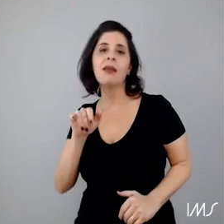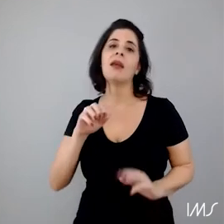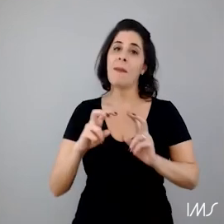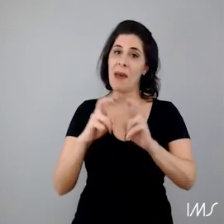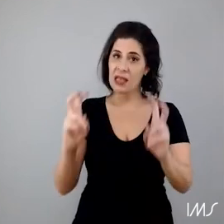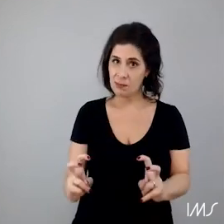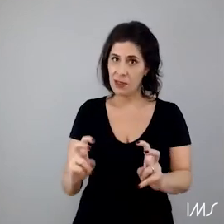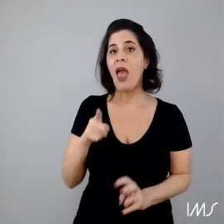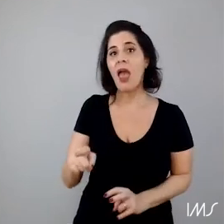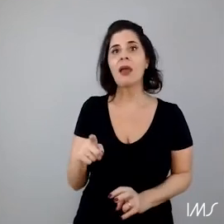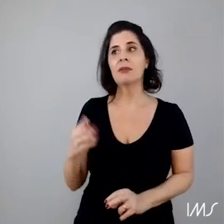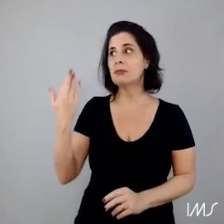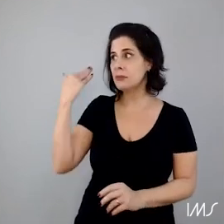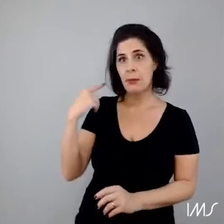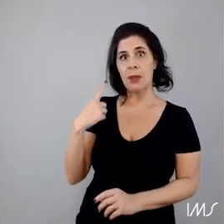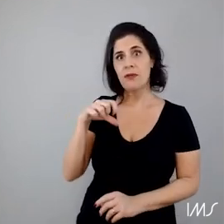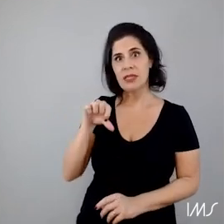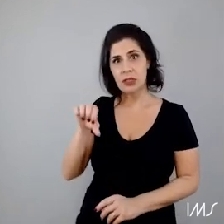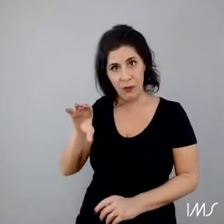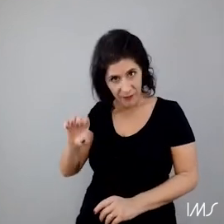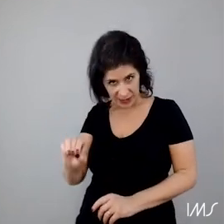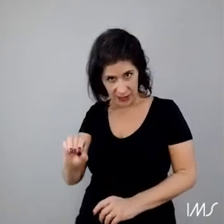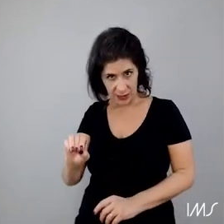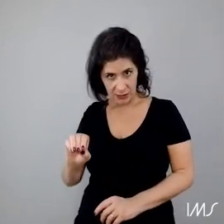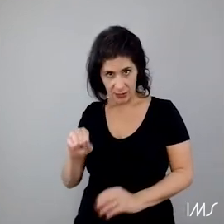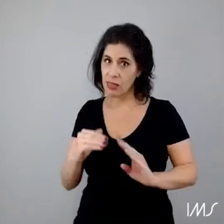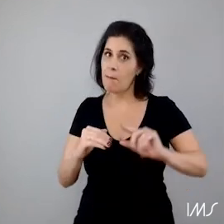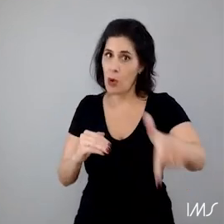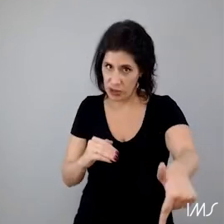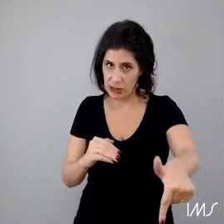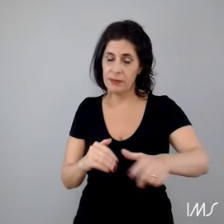certo? Uma coleção de 1990.